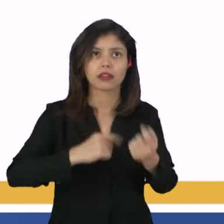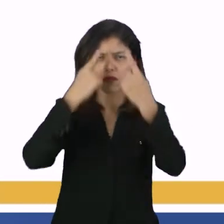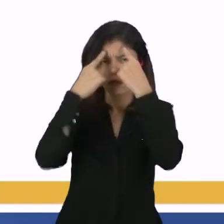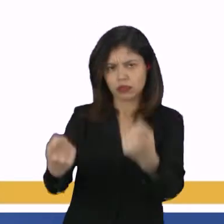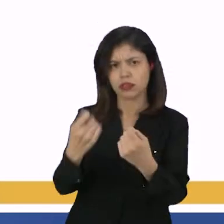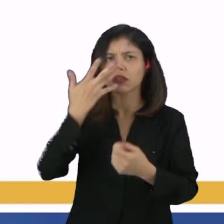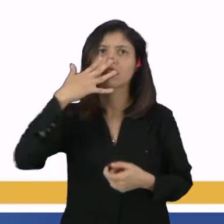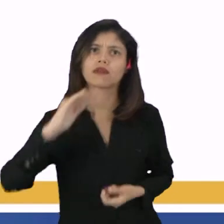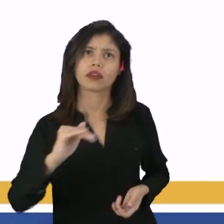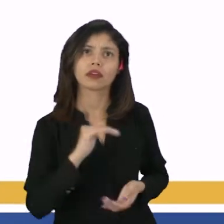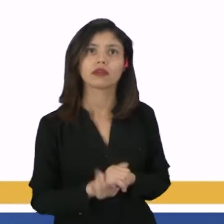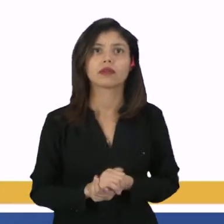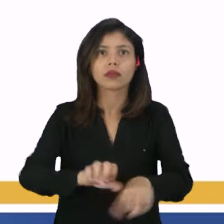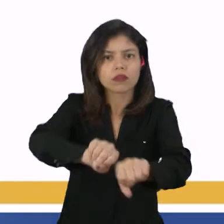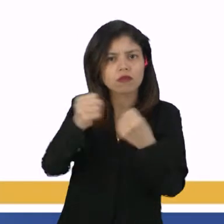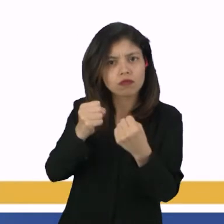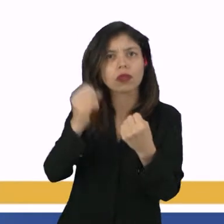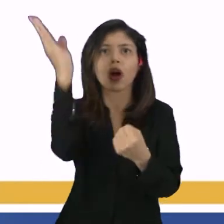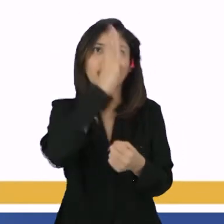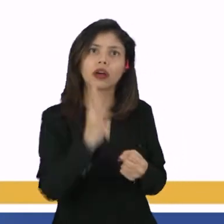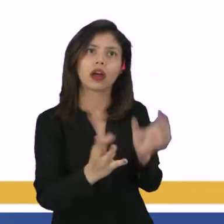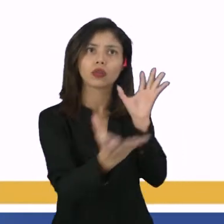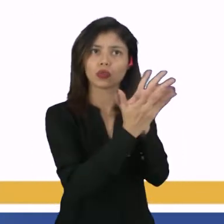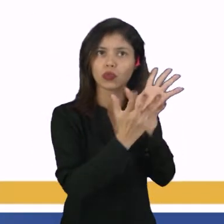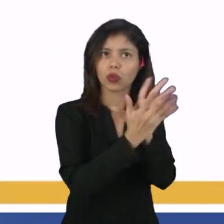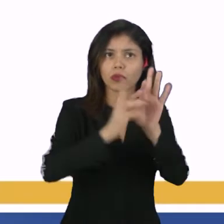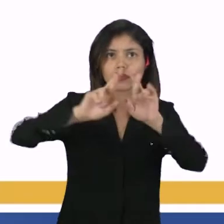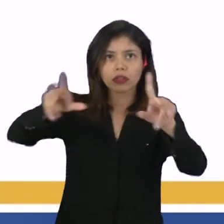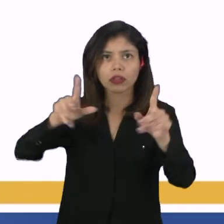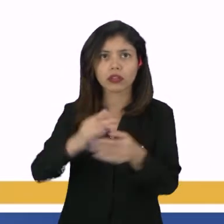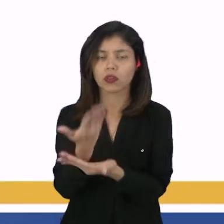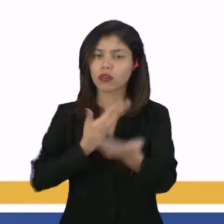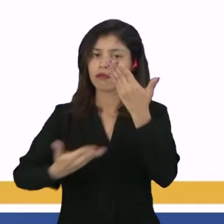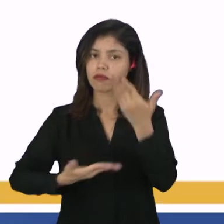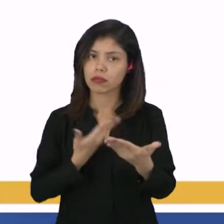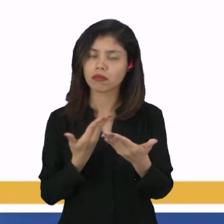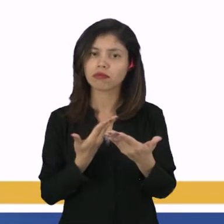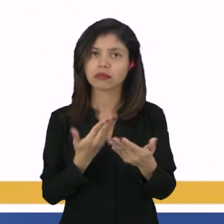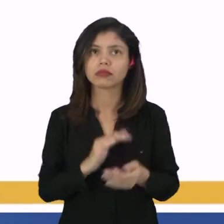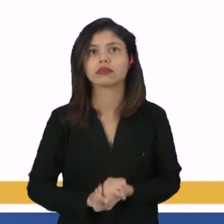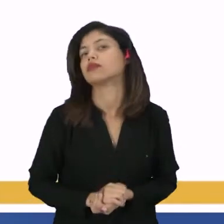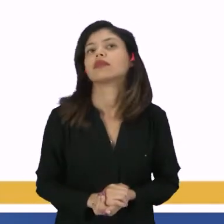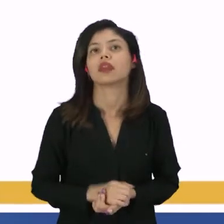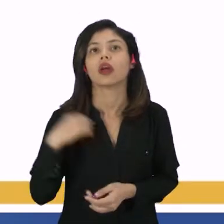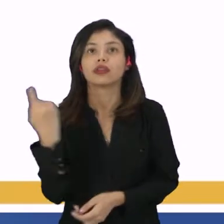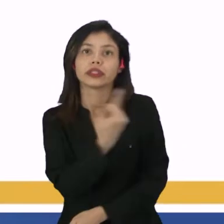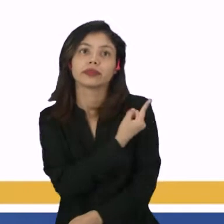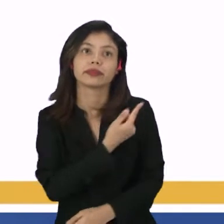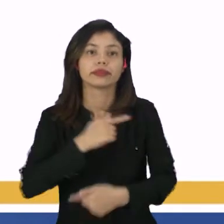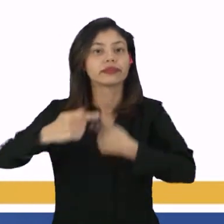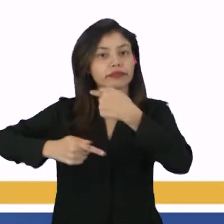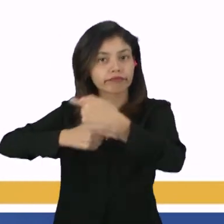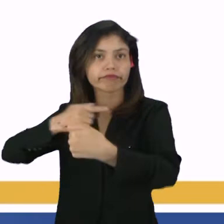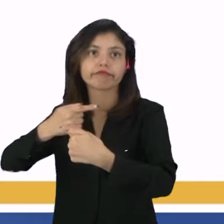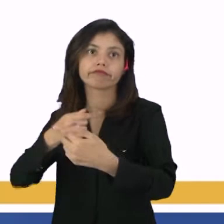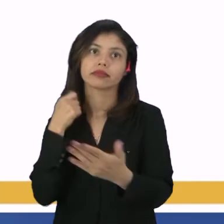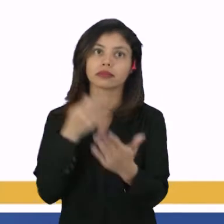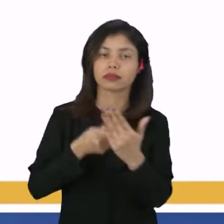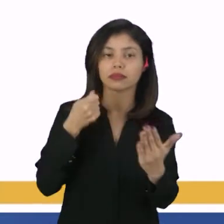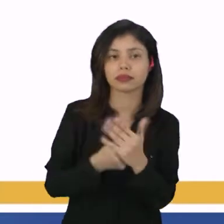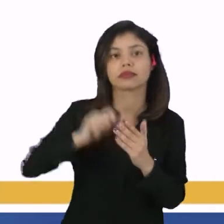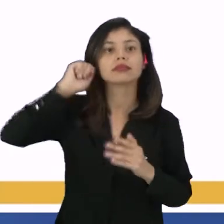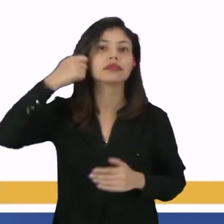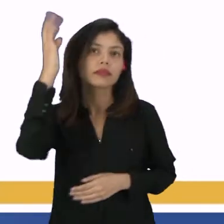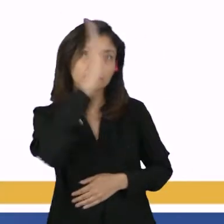quebra o acordão de que o Brasil, os diferentes grupos raciais, convivem em harmonia. Somos mais uma geração da resistência